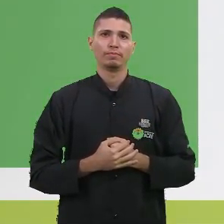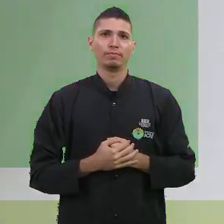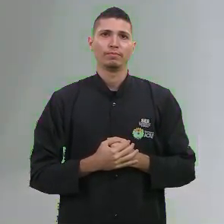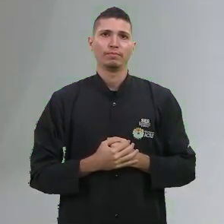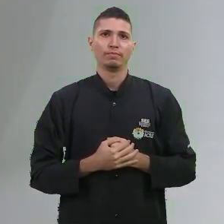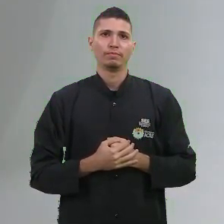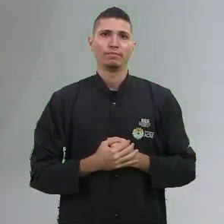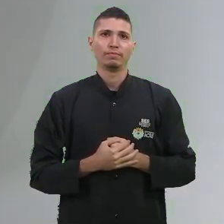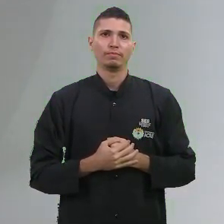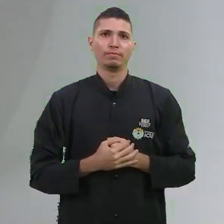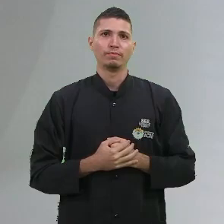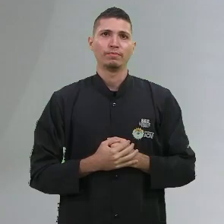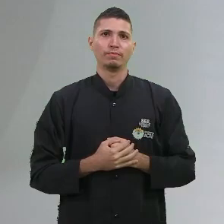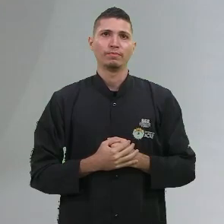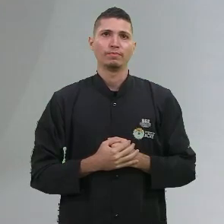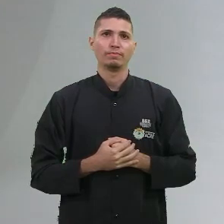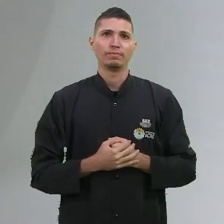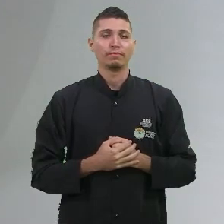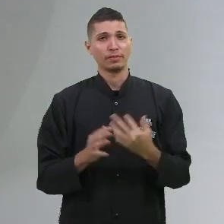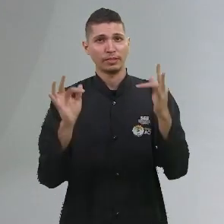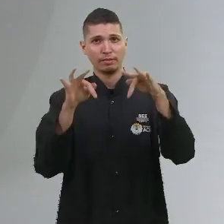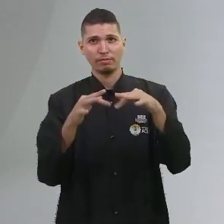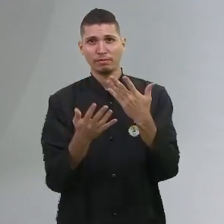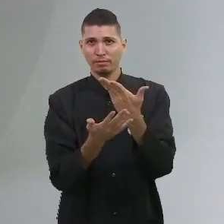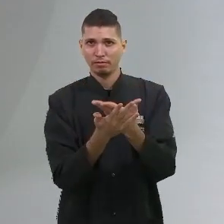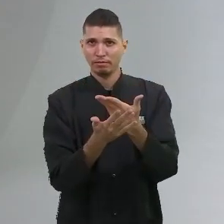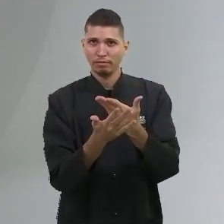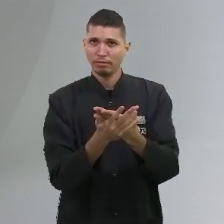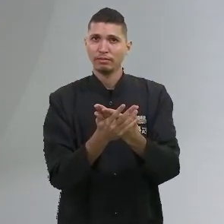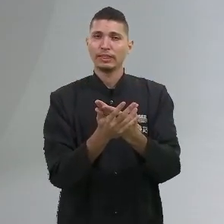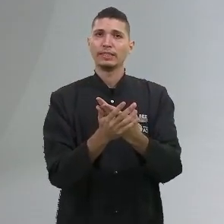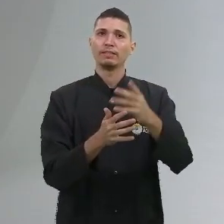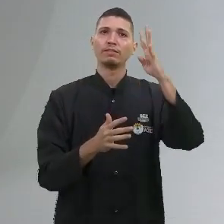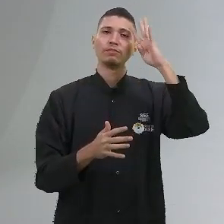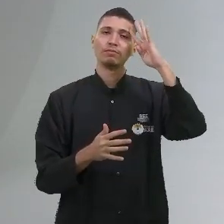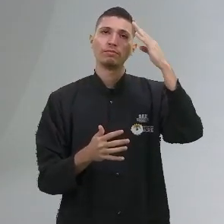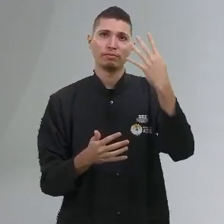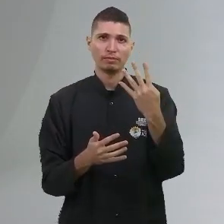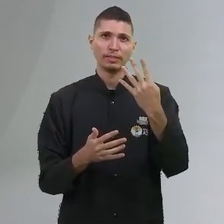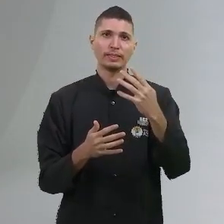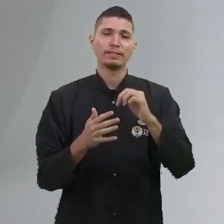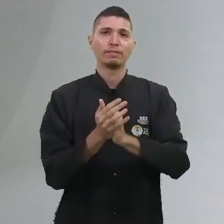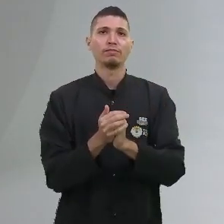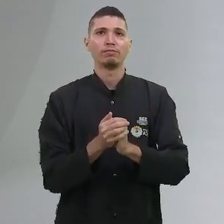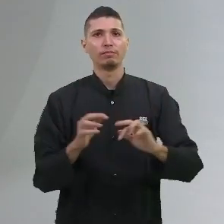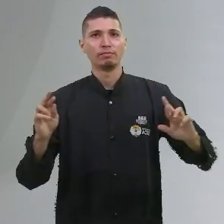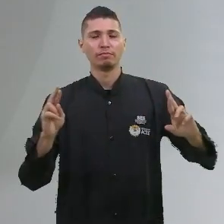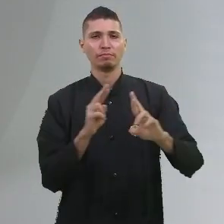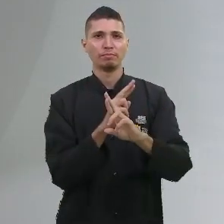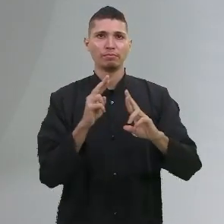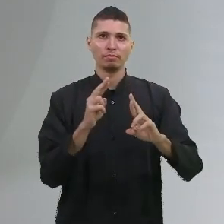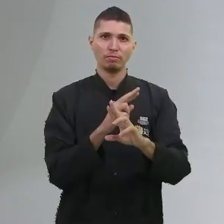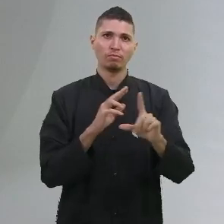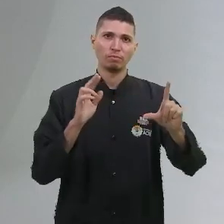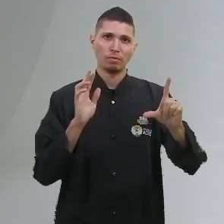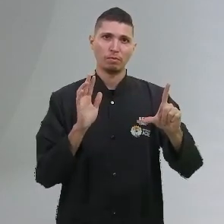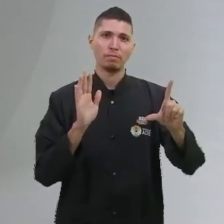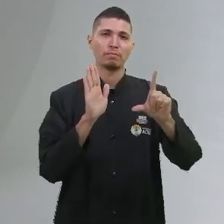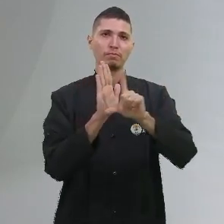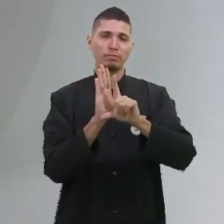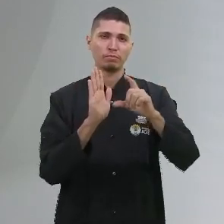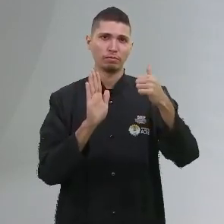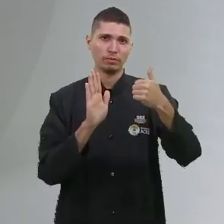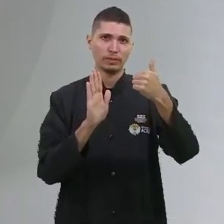Uau! Então, finalizamos aqui essa resolução de questões relacionadas à primeira lei de Newton, tá